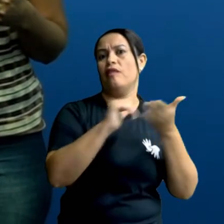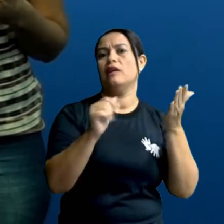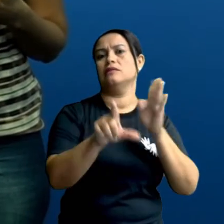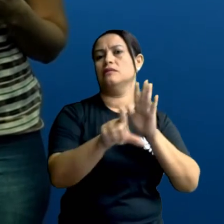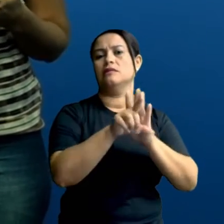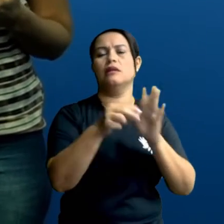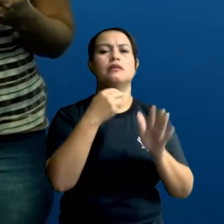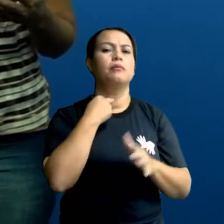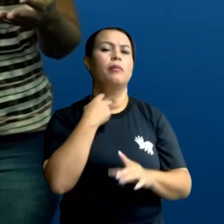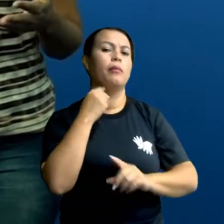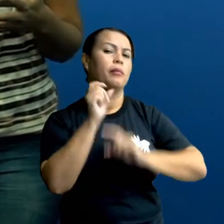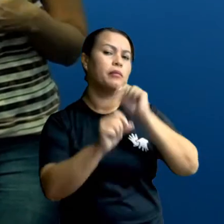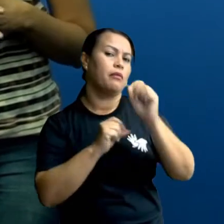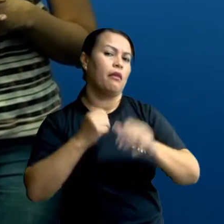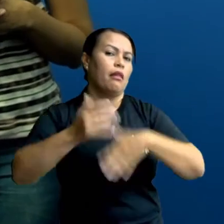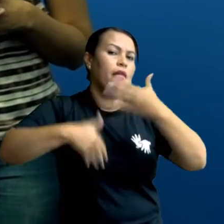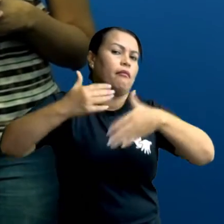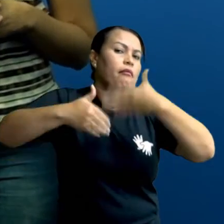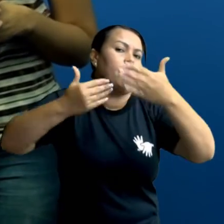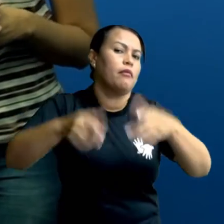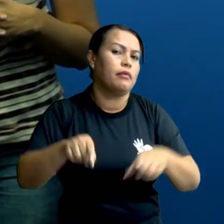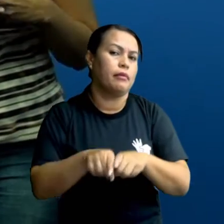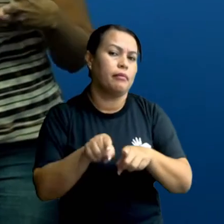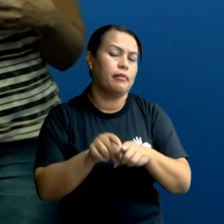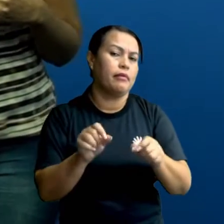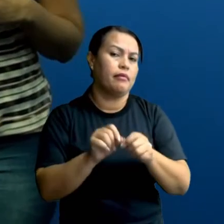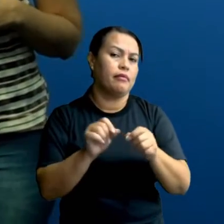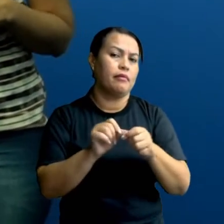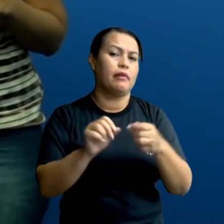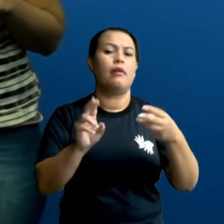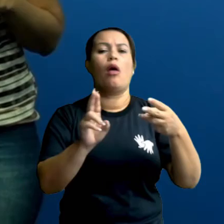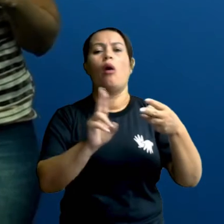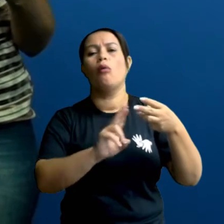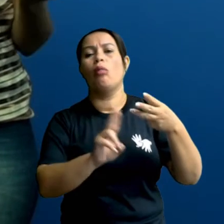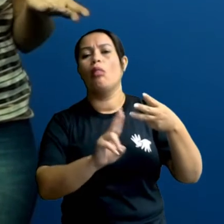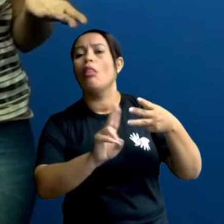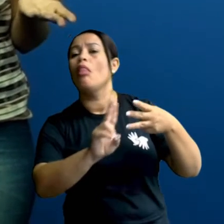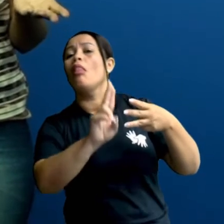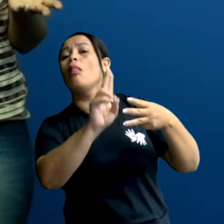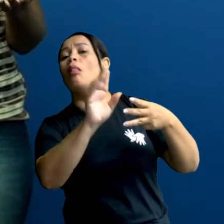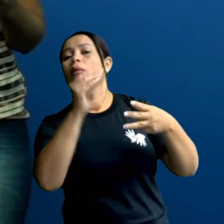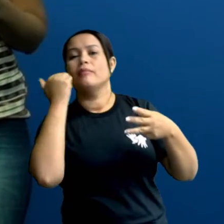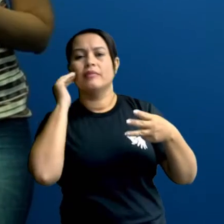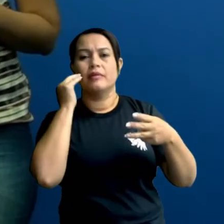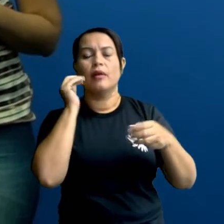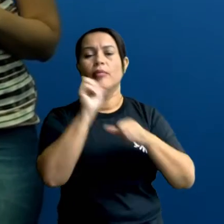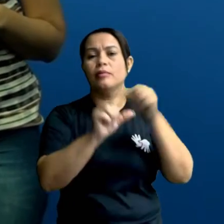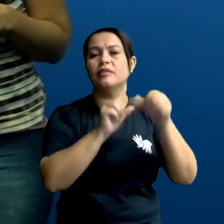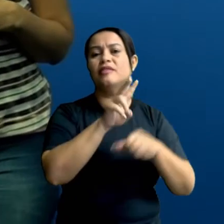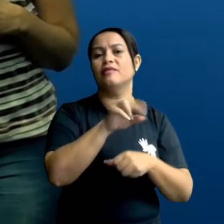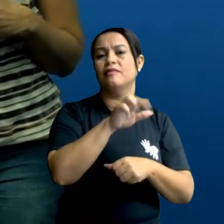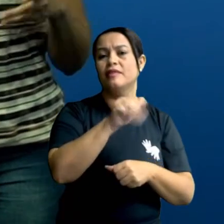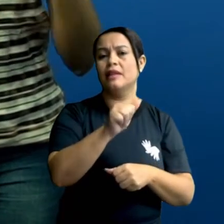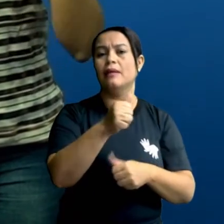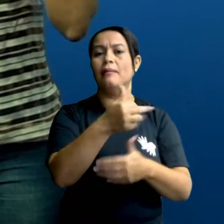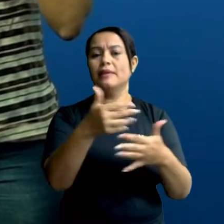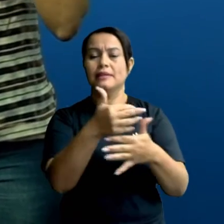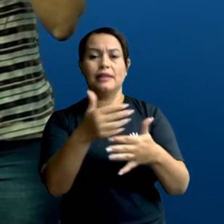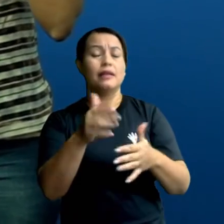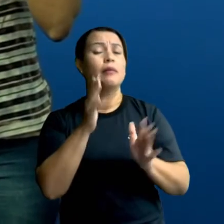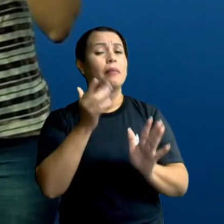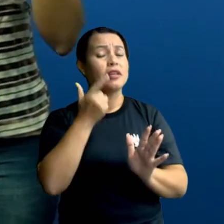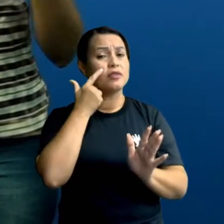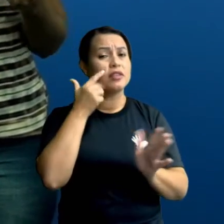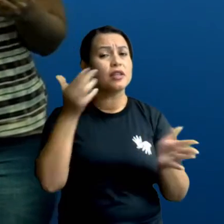pode evoluir e elevar as categorias de vila para cidade e fazer a formação das nossas cidades. Agora nós